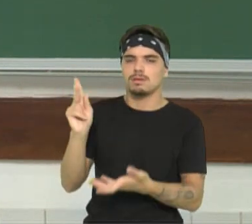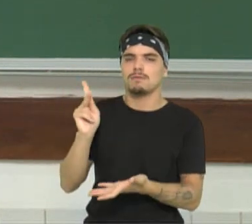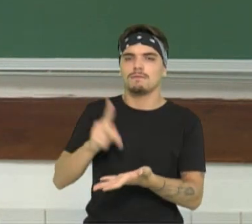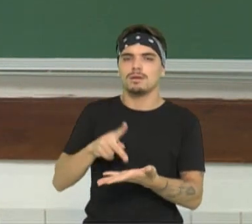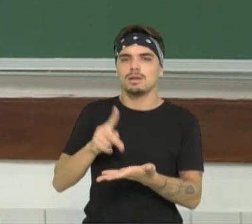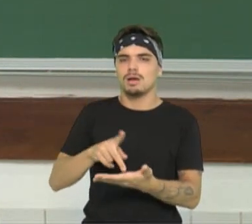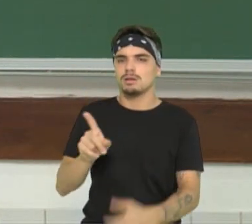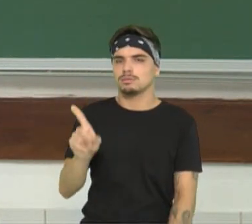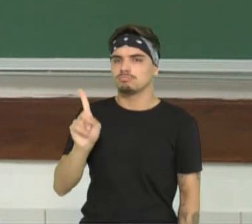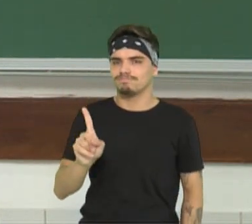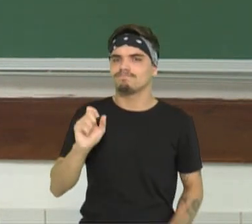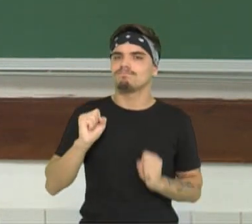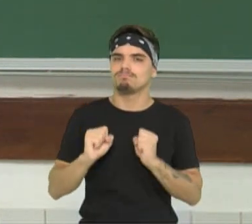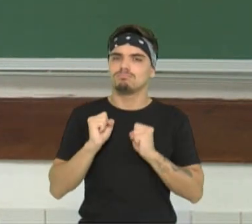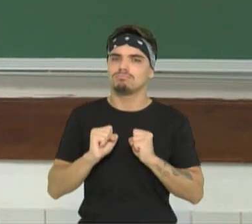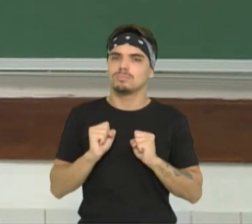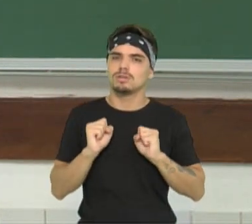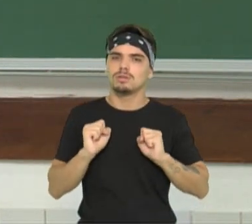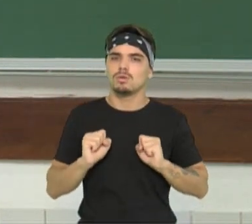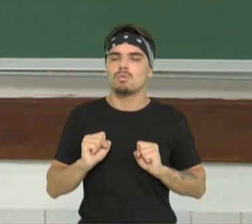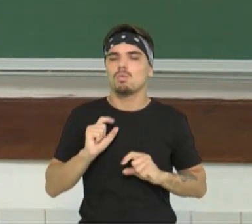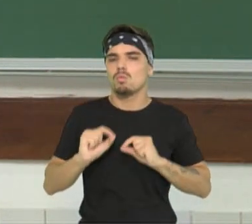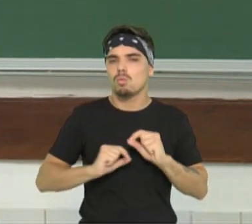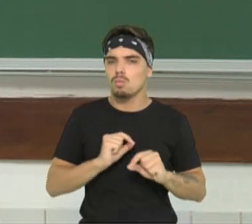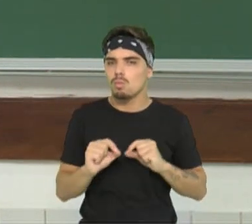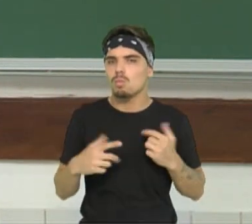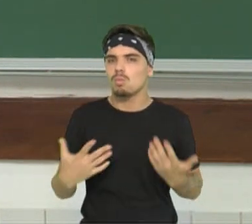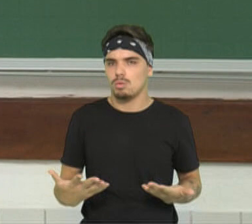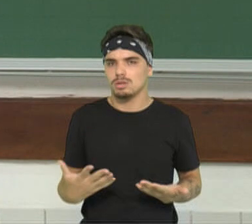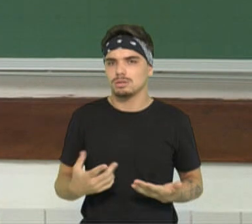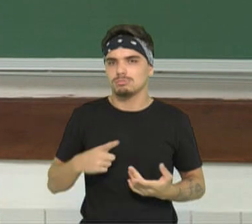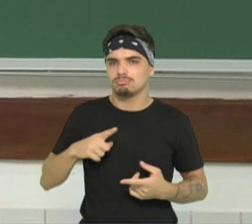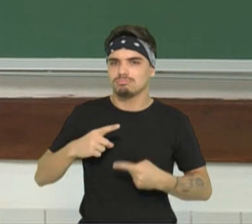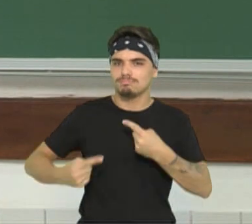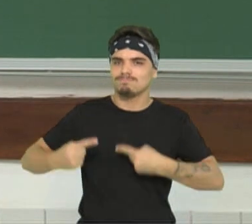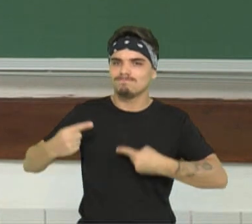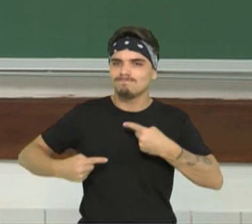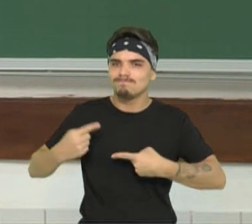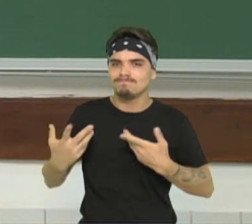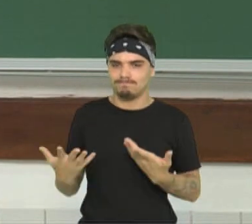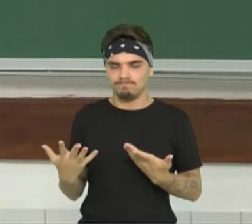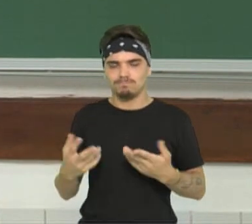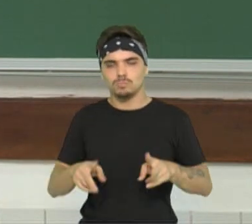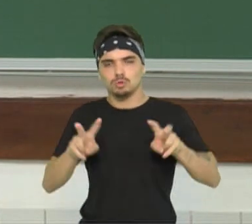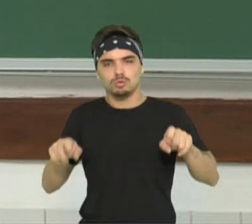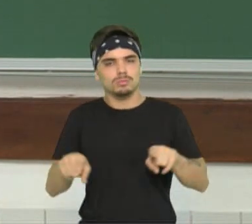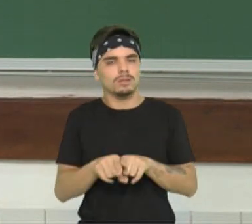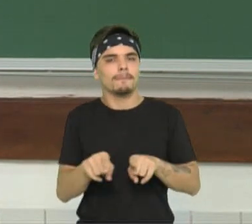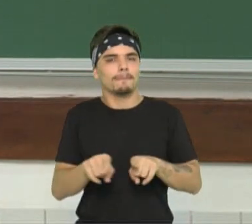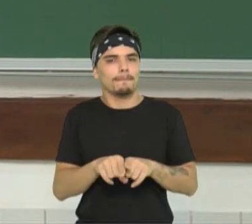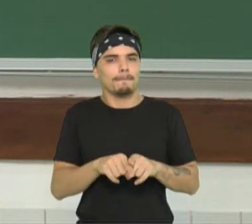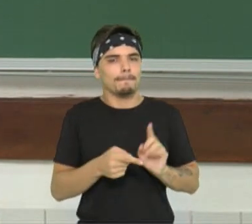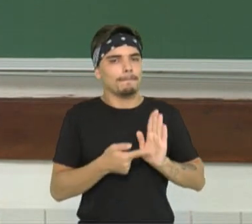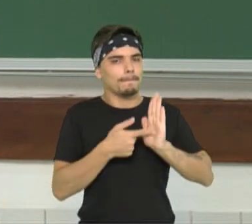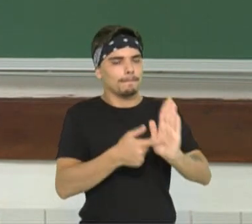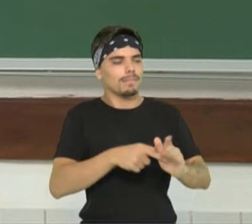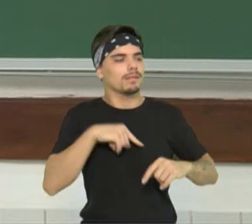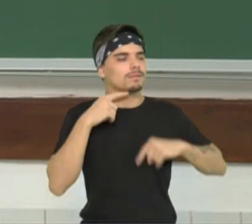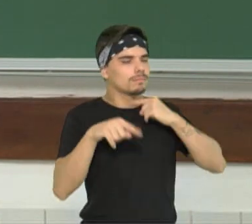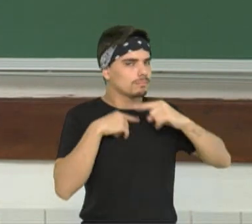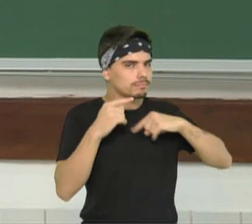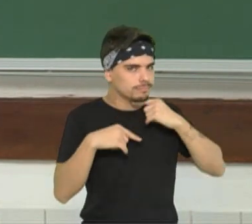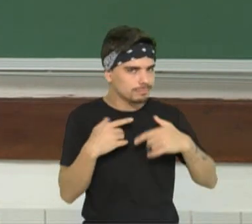realidade, essas coisas podem ser muito facilmente discutidas, né? E, assim, colocadas em